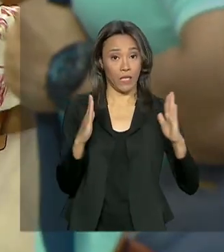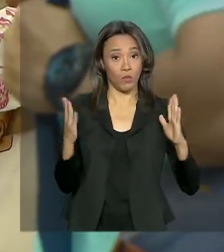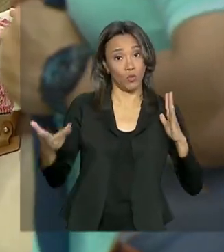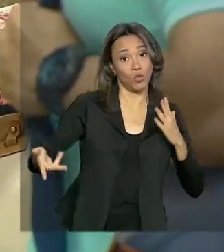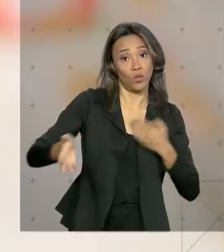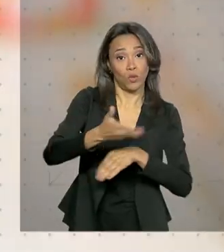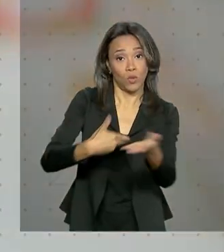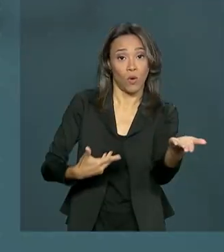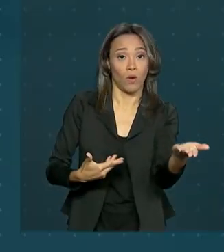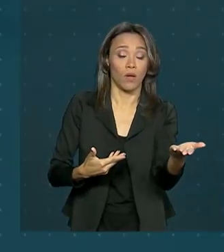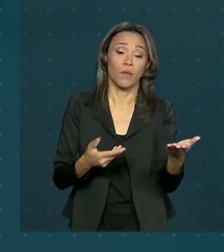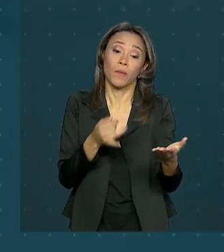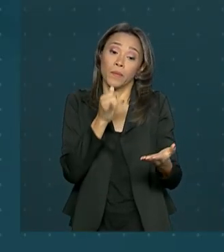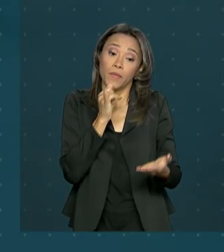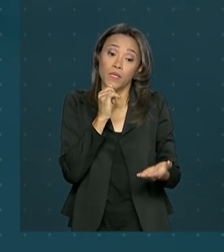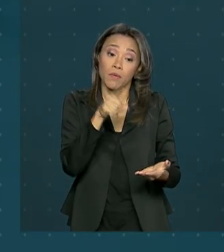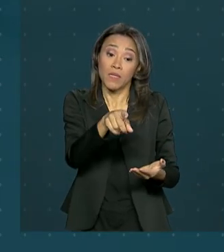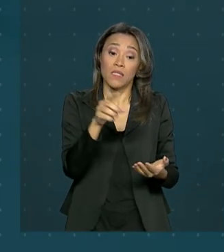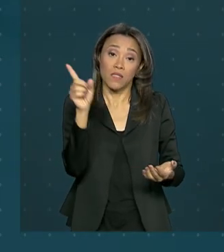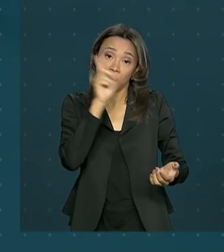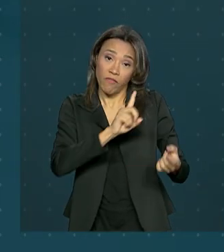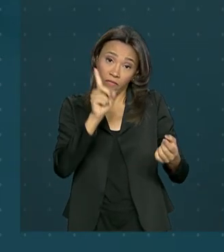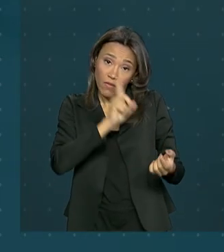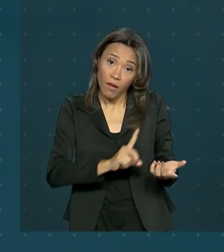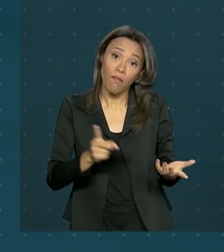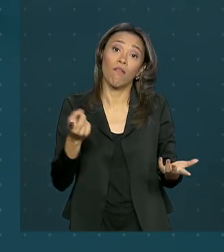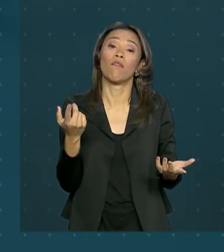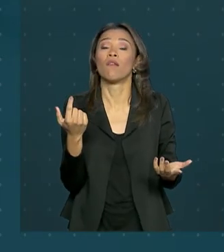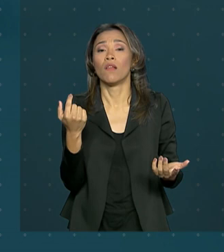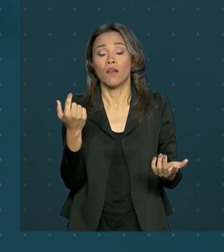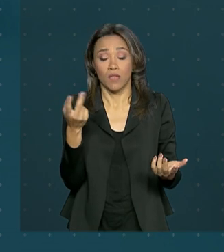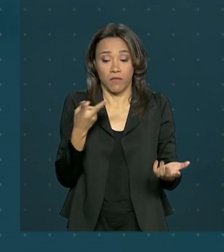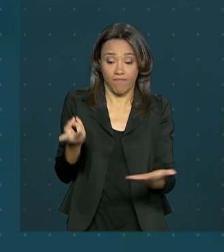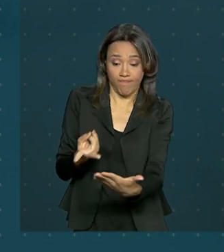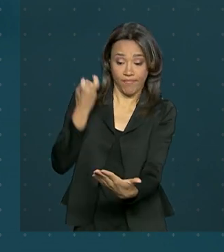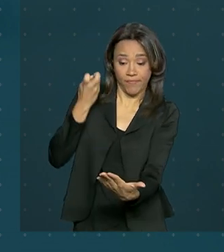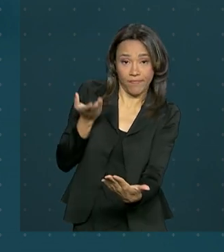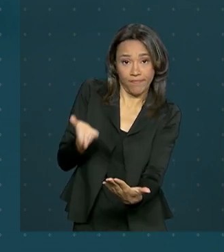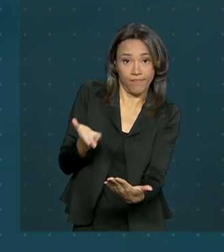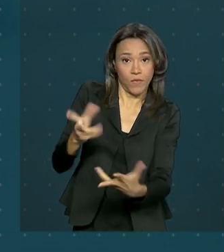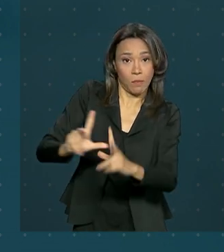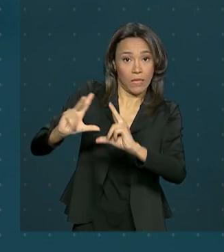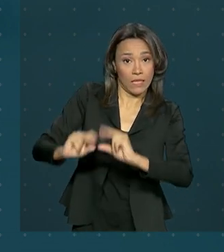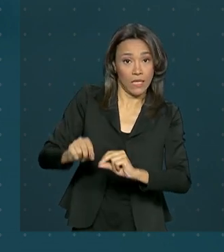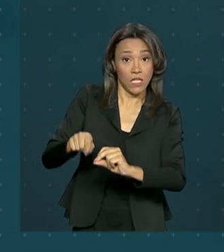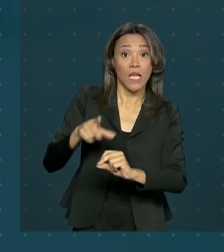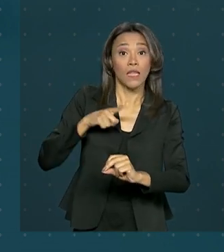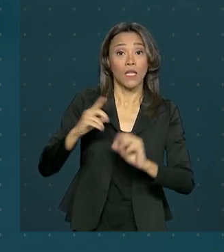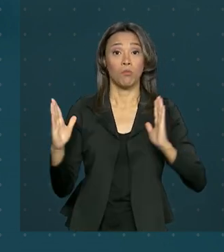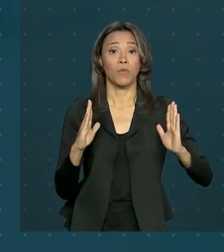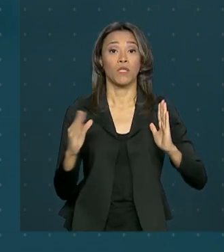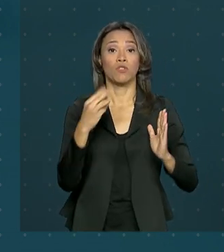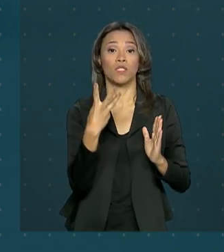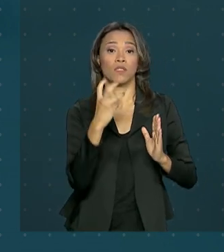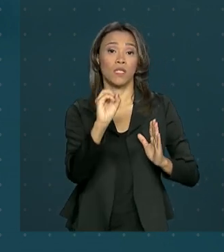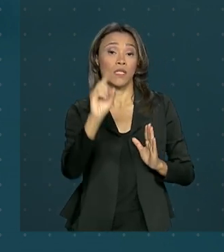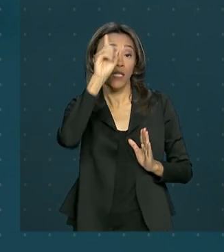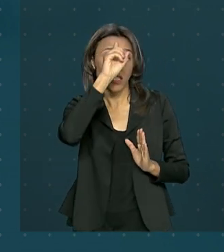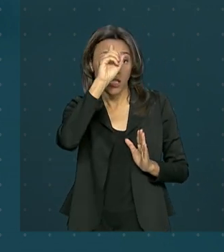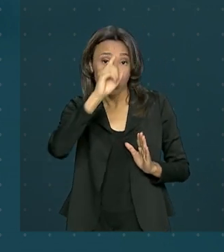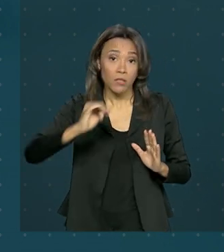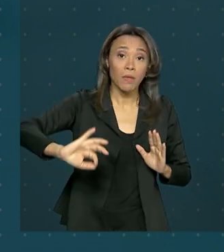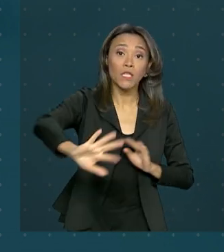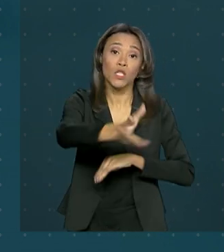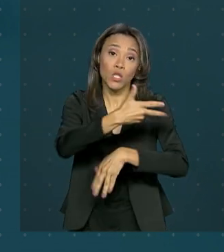produtos no caso de defeitos aparentes ou de fácil constatação o consumidor tem 30 dias para fazer a